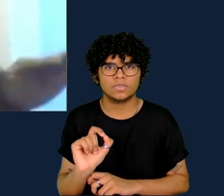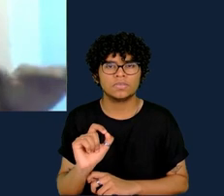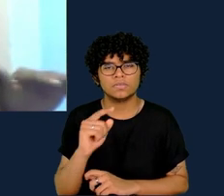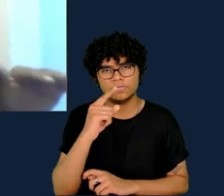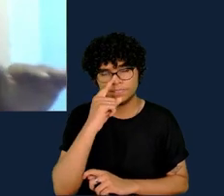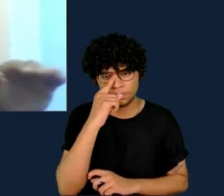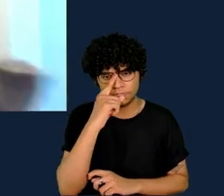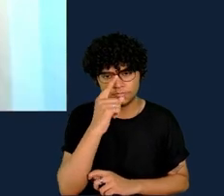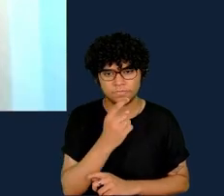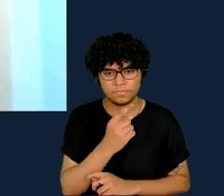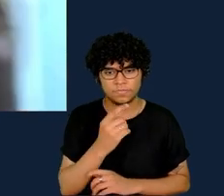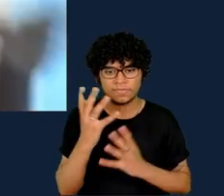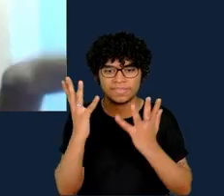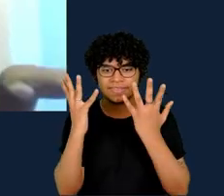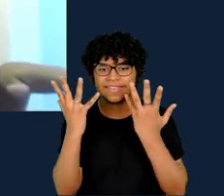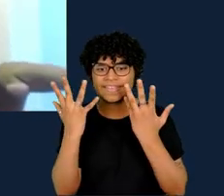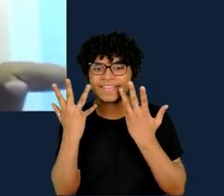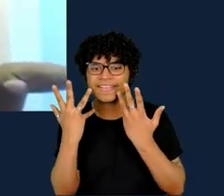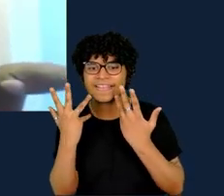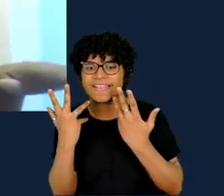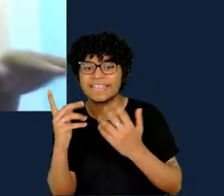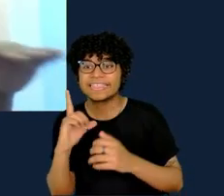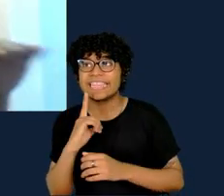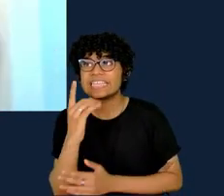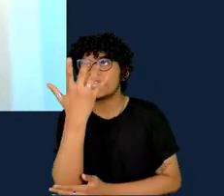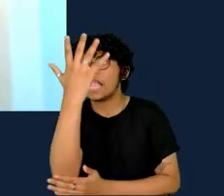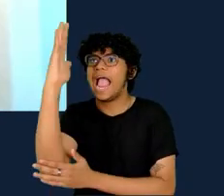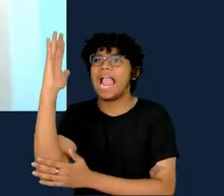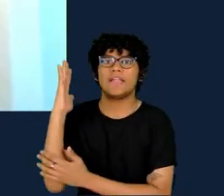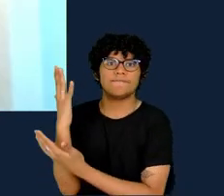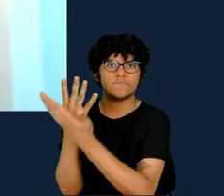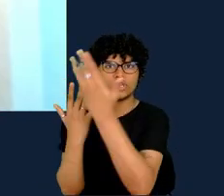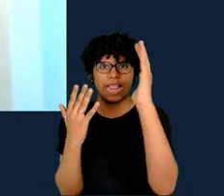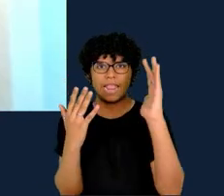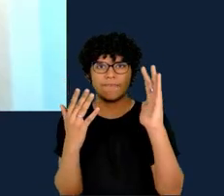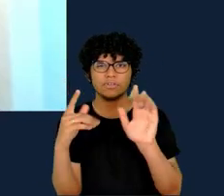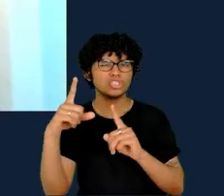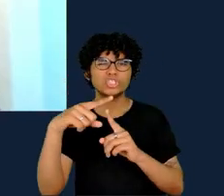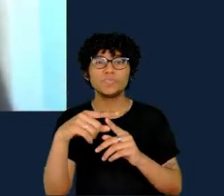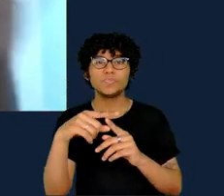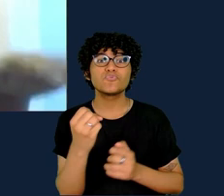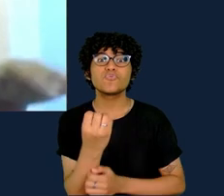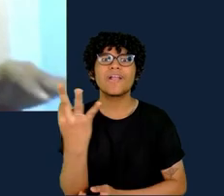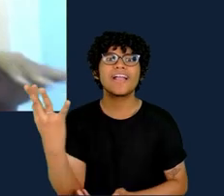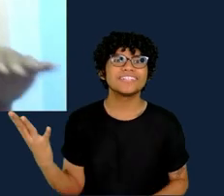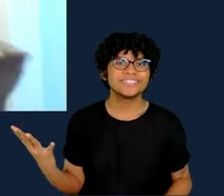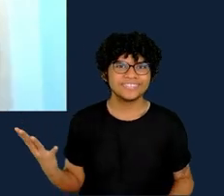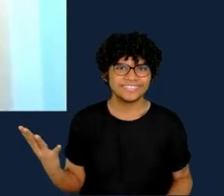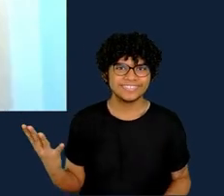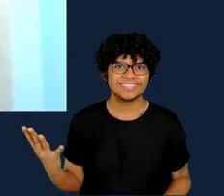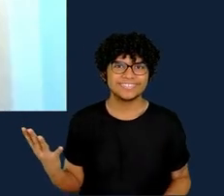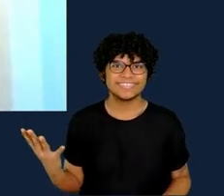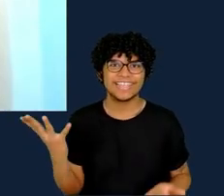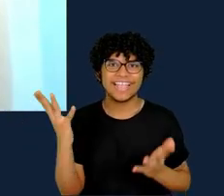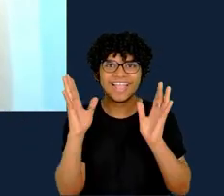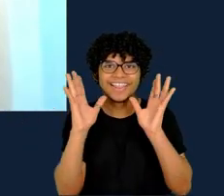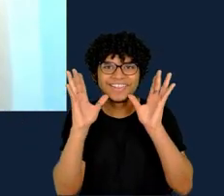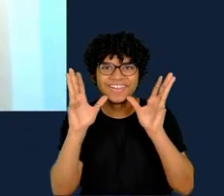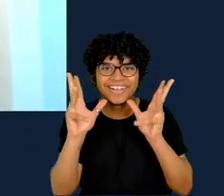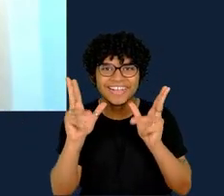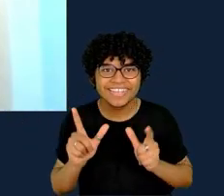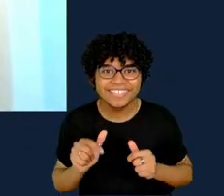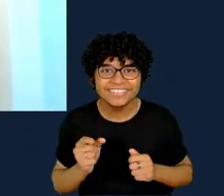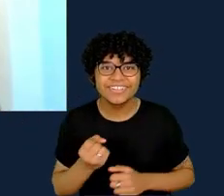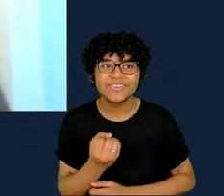Quantas espécies de madeira de lei, sabe? Assim, quantas espécies de animais tem, quantos lugares